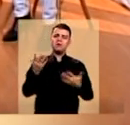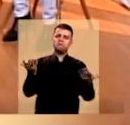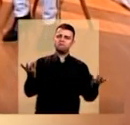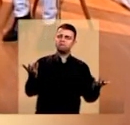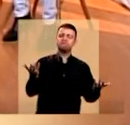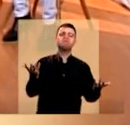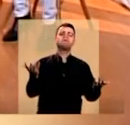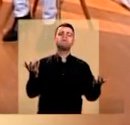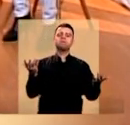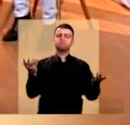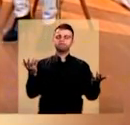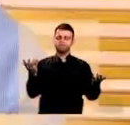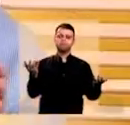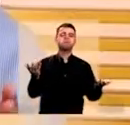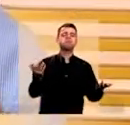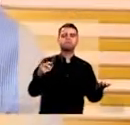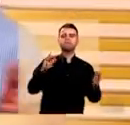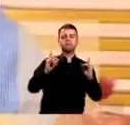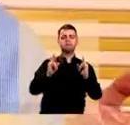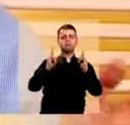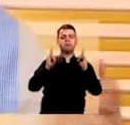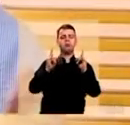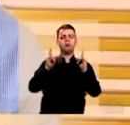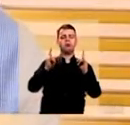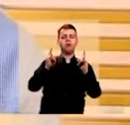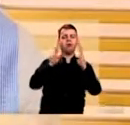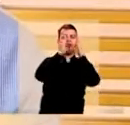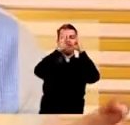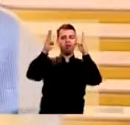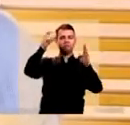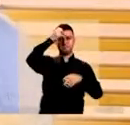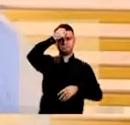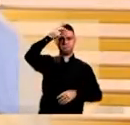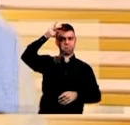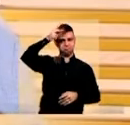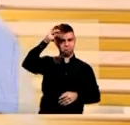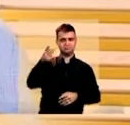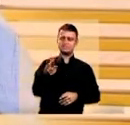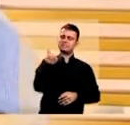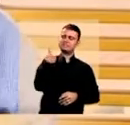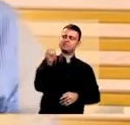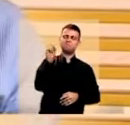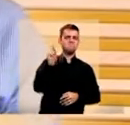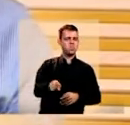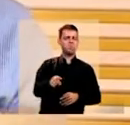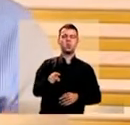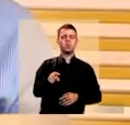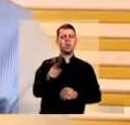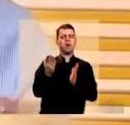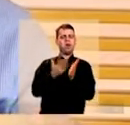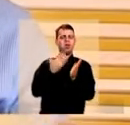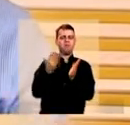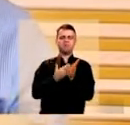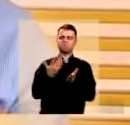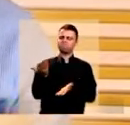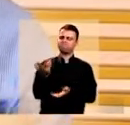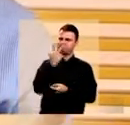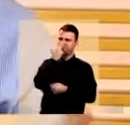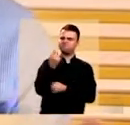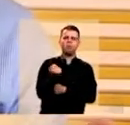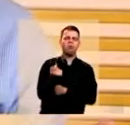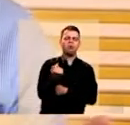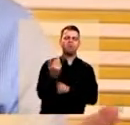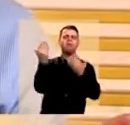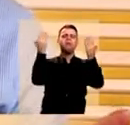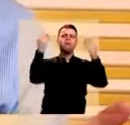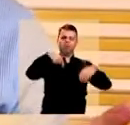baixo assim o acervo da nossa biblioteca pública aqui do município. 60 mil, você falou. Veja bem, Rio Preto tem